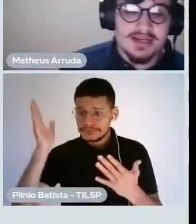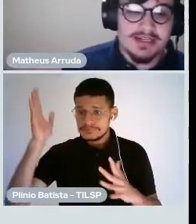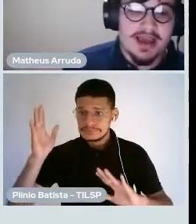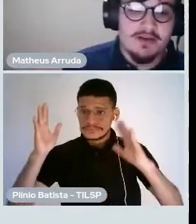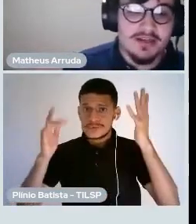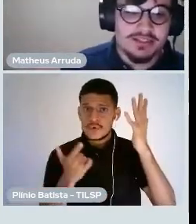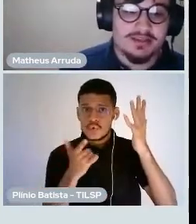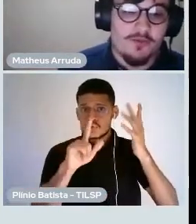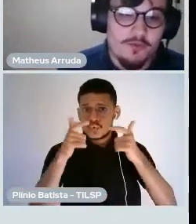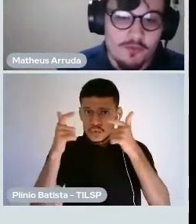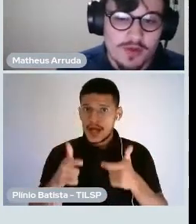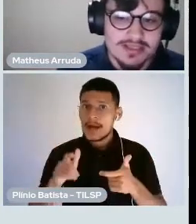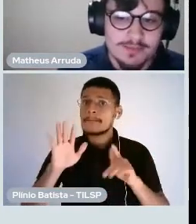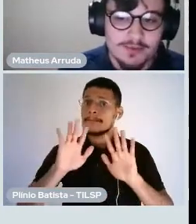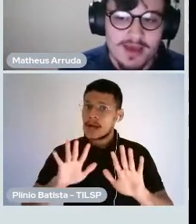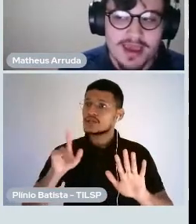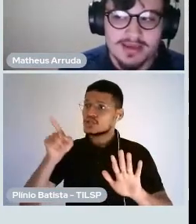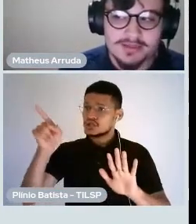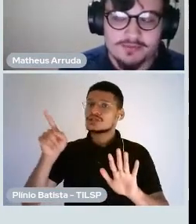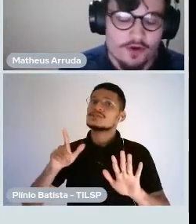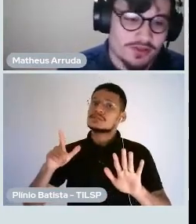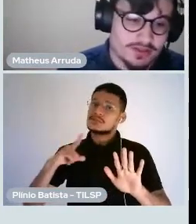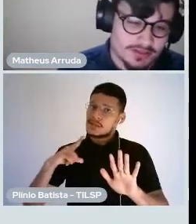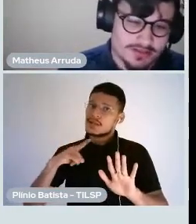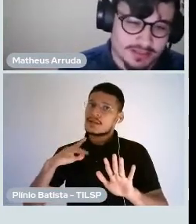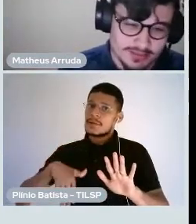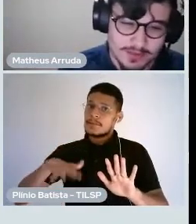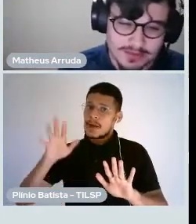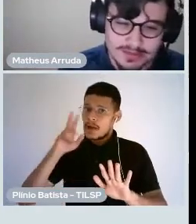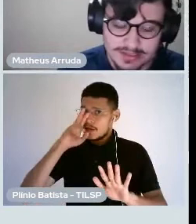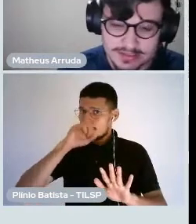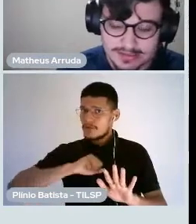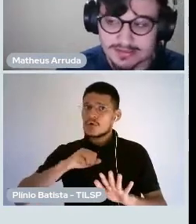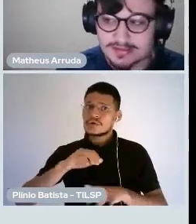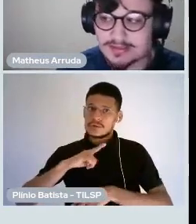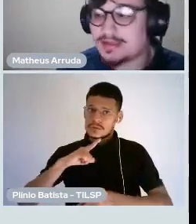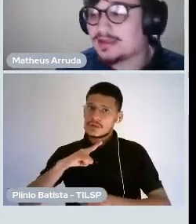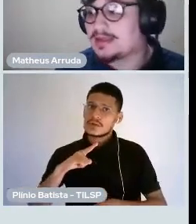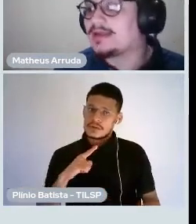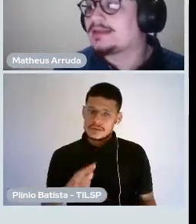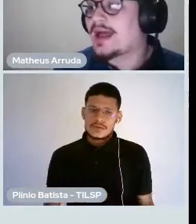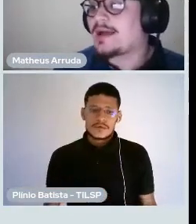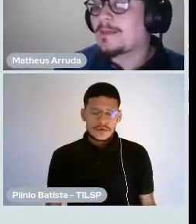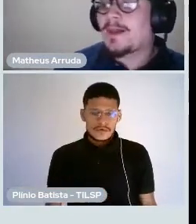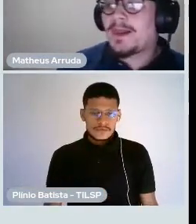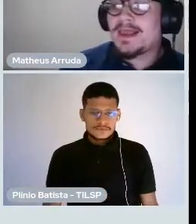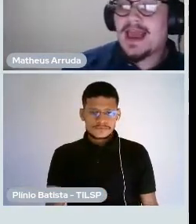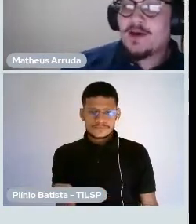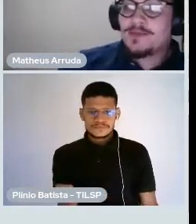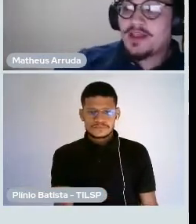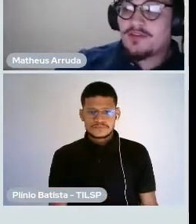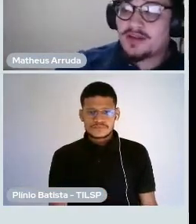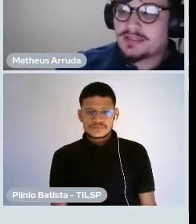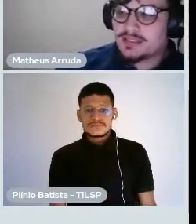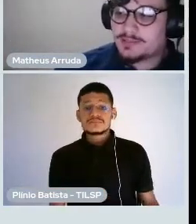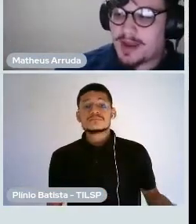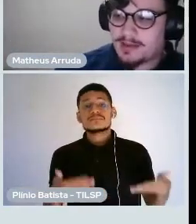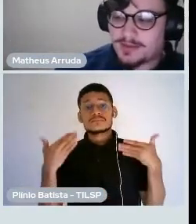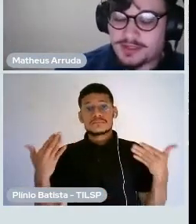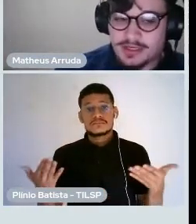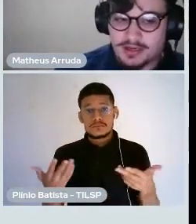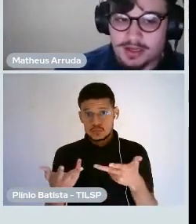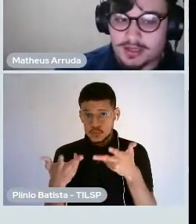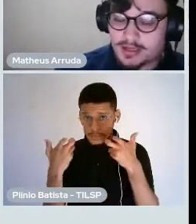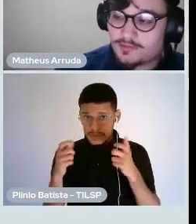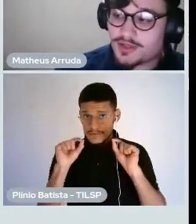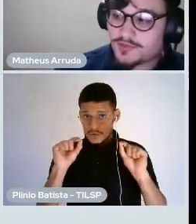mas de maneira geral eles são um exemplo mais forte disso, se a gente pode dizer assim, tá? E aí, observando esses